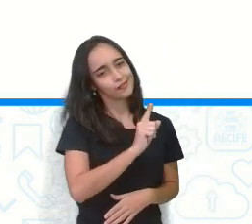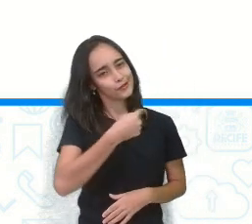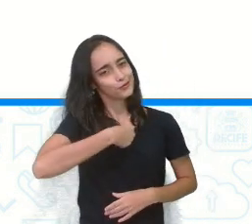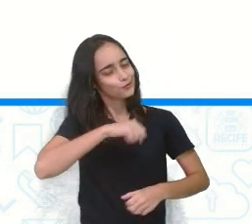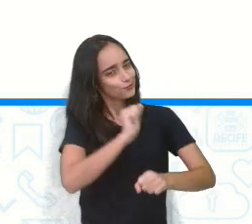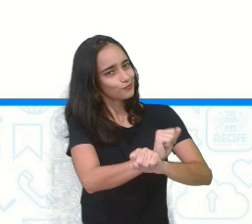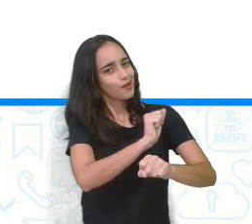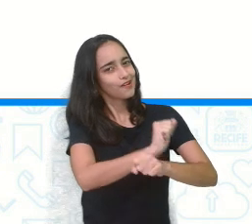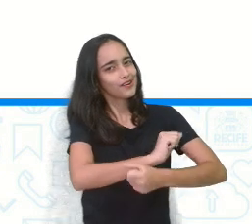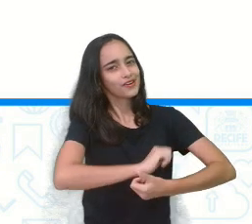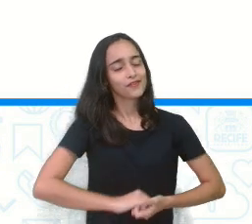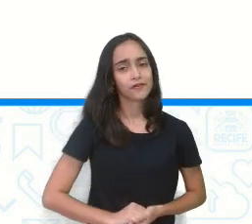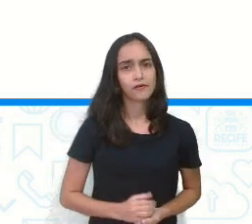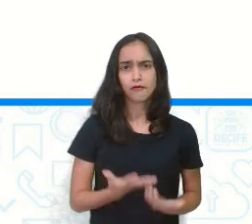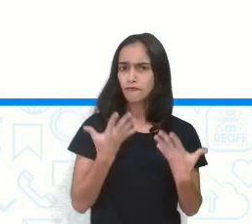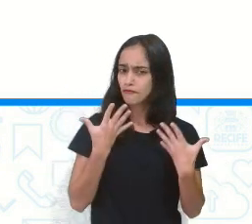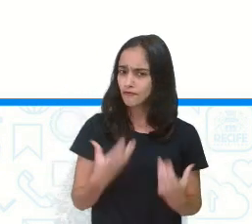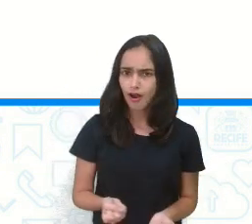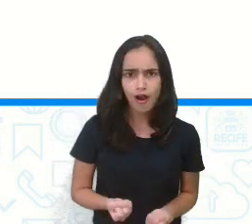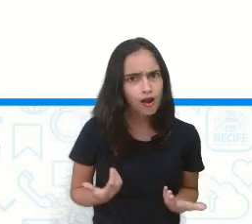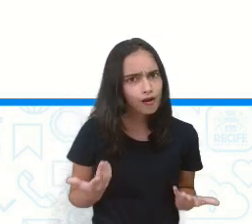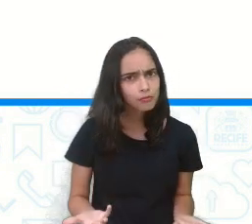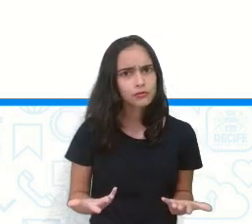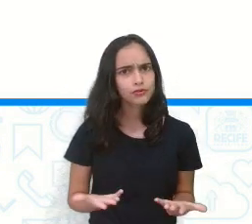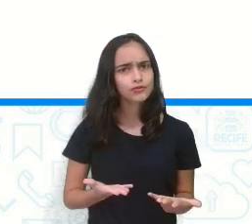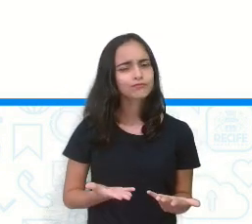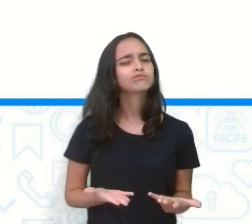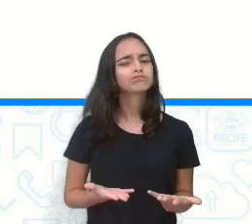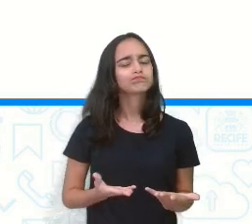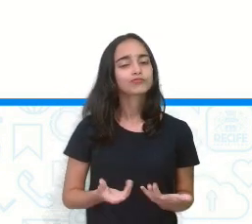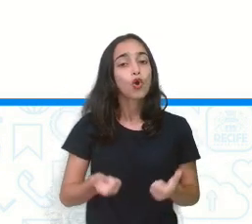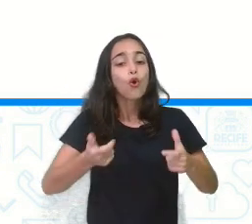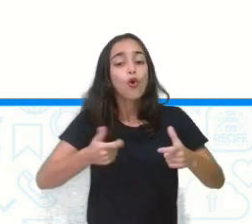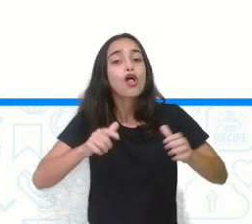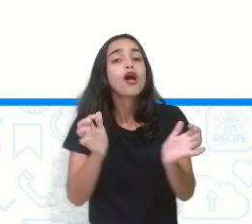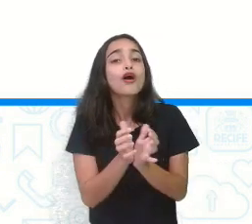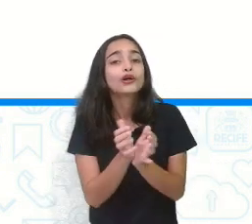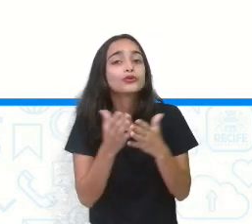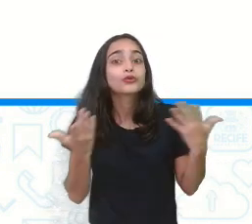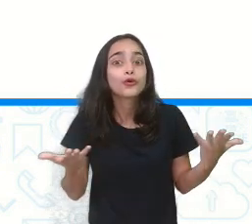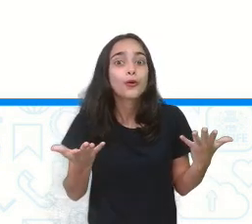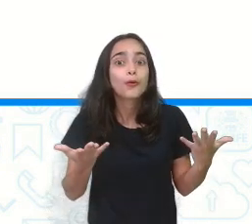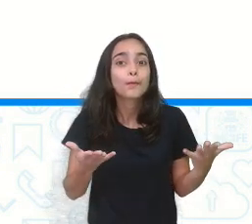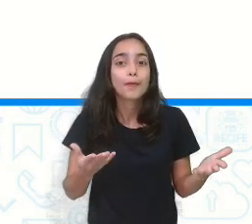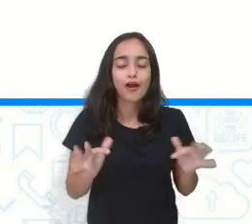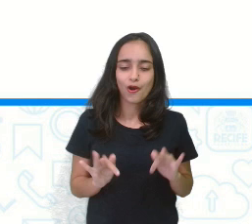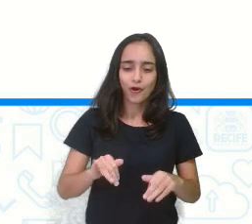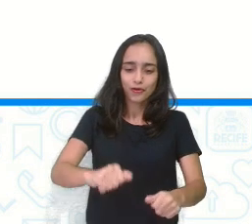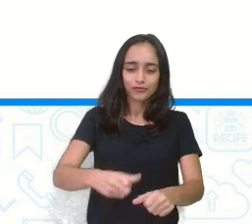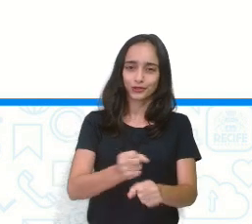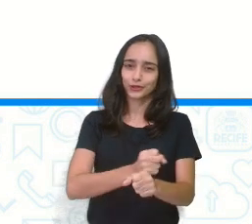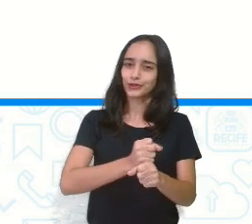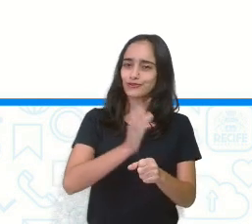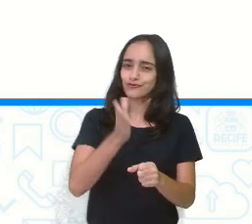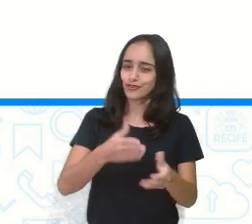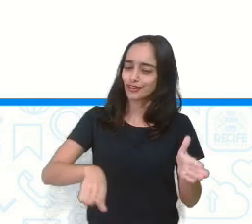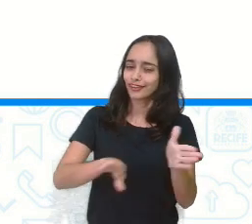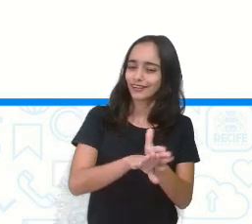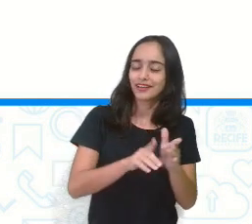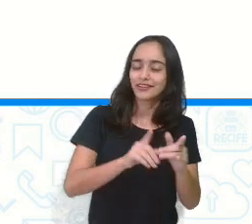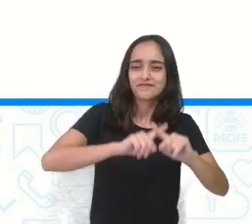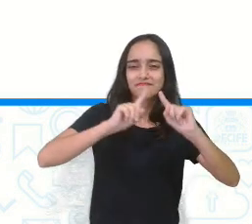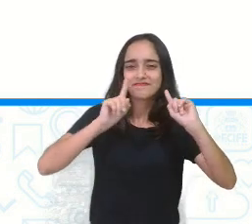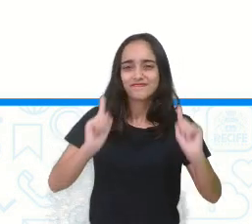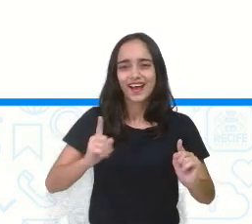aguardando. Vamos lá, cadê essa turminha, né? O final de ano está chegando, mas as aulas ainda não acabaram. Vamos